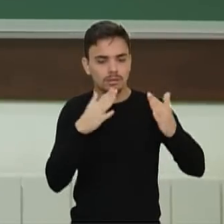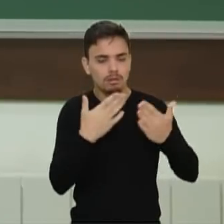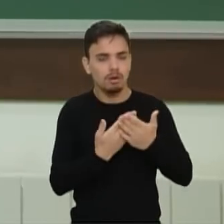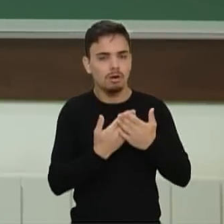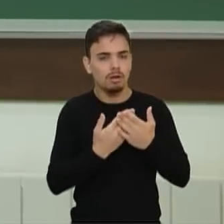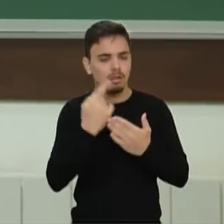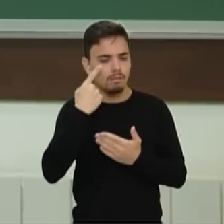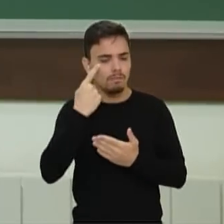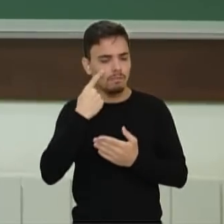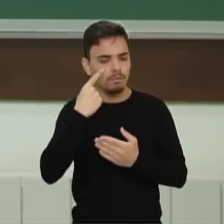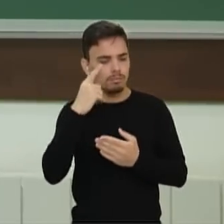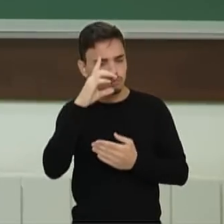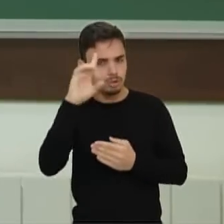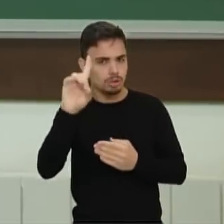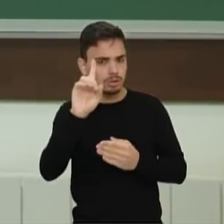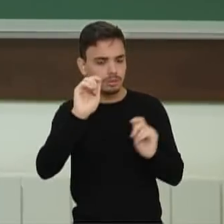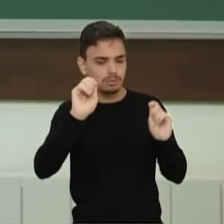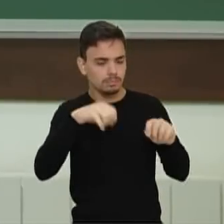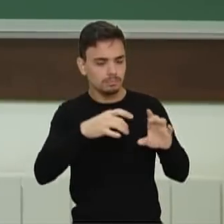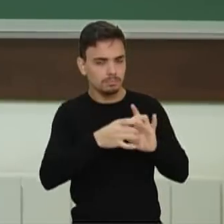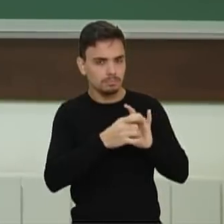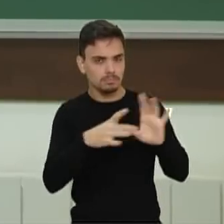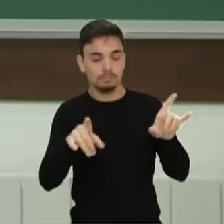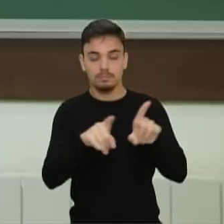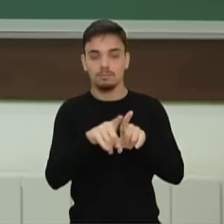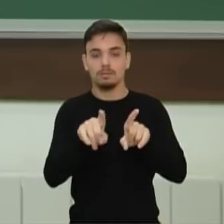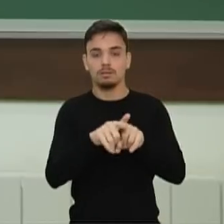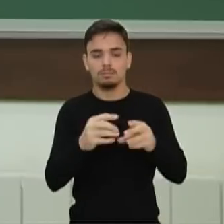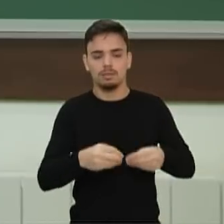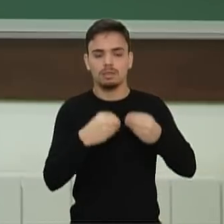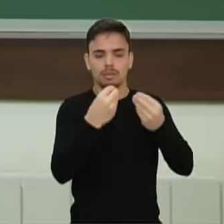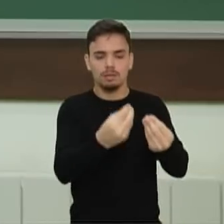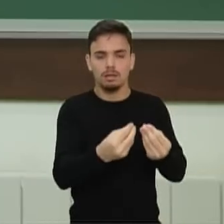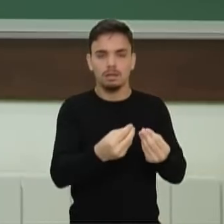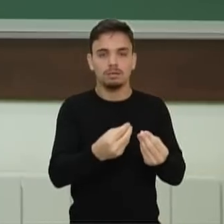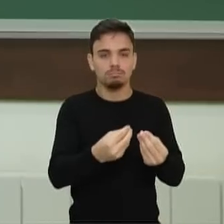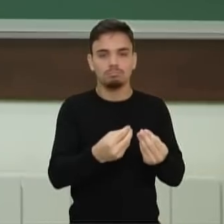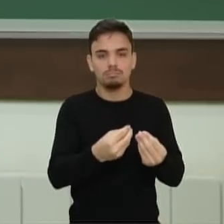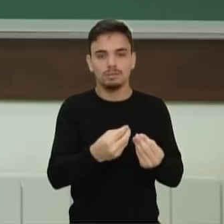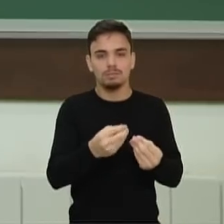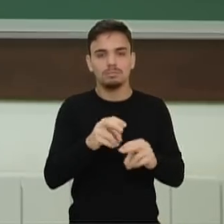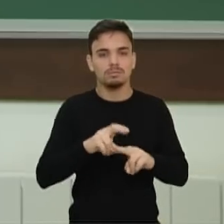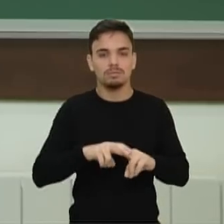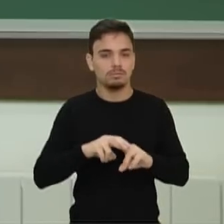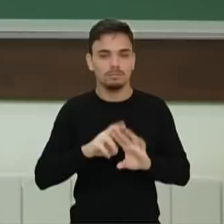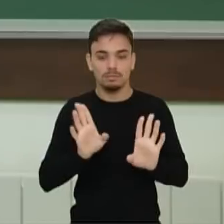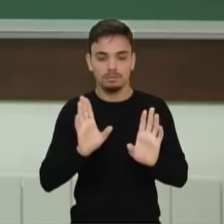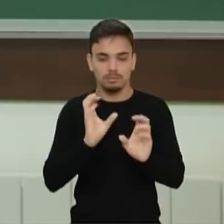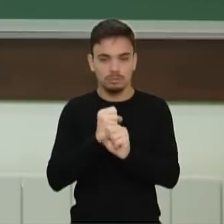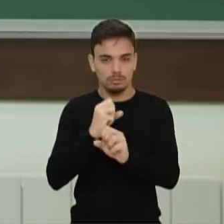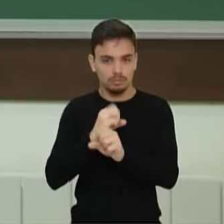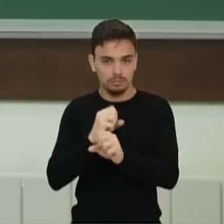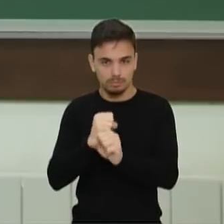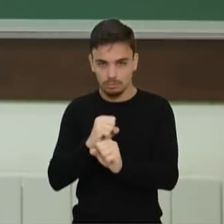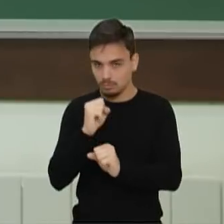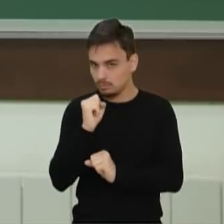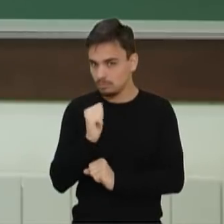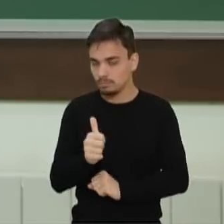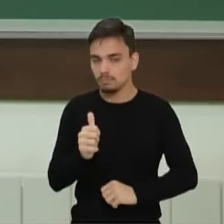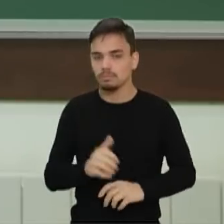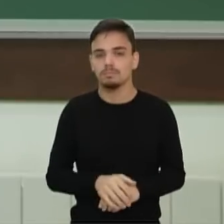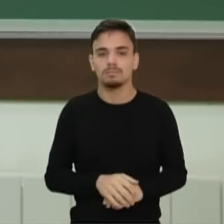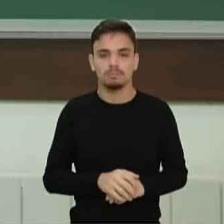veja a data que o colégio está aberto, leve-as lá, não fiquem sem notas. Cuidado para